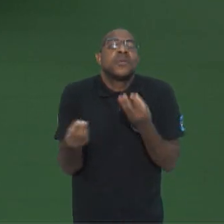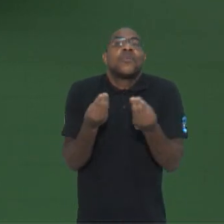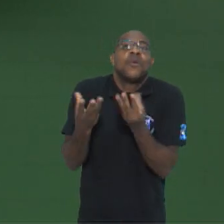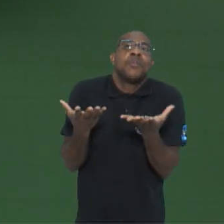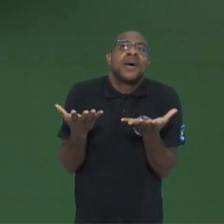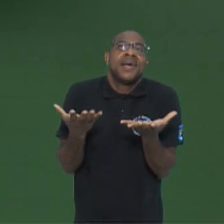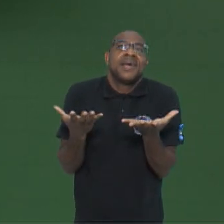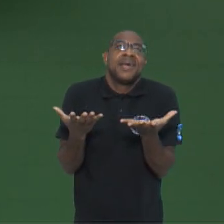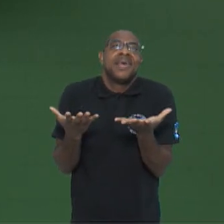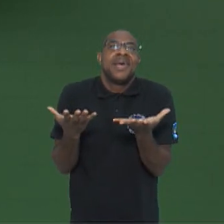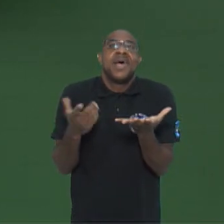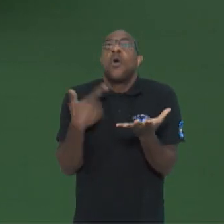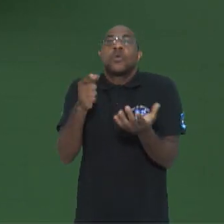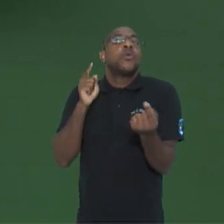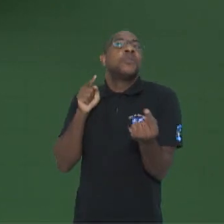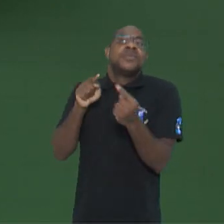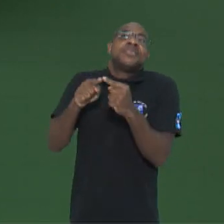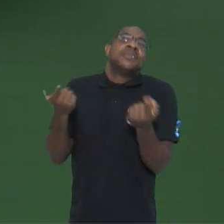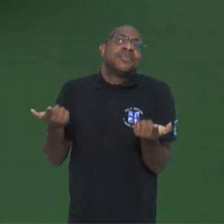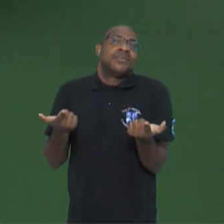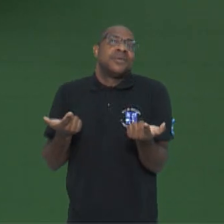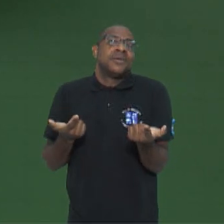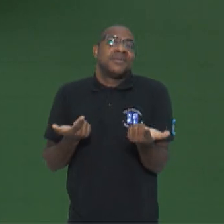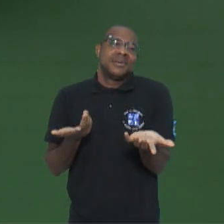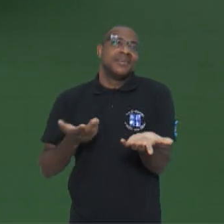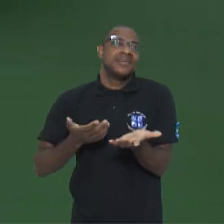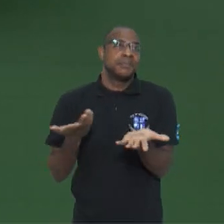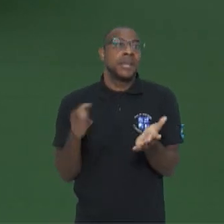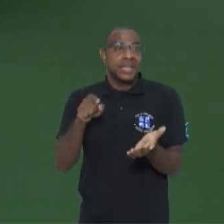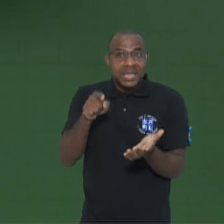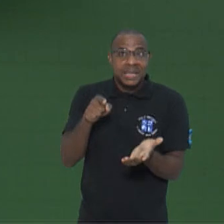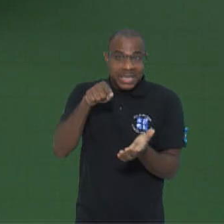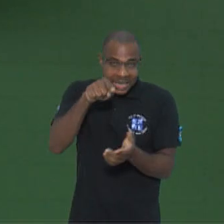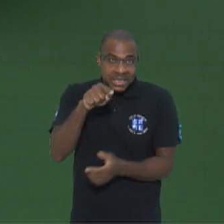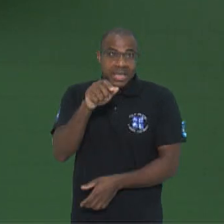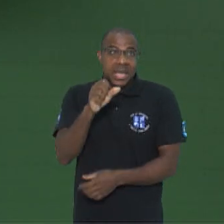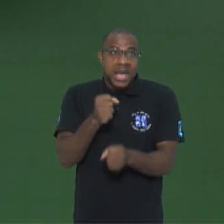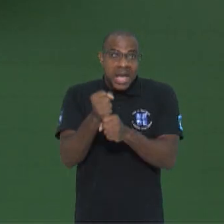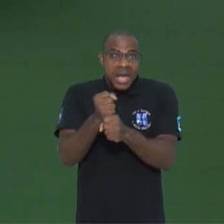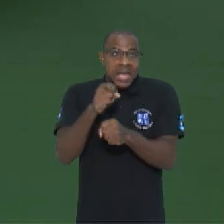tem um fim, um objetivo secundário. Então a gente considera este ano,